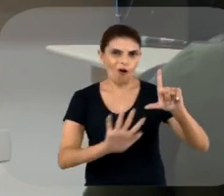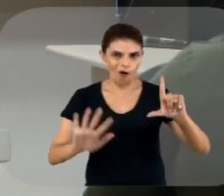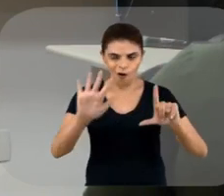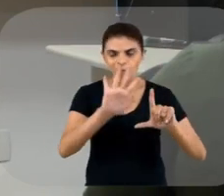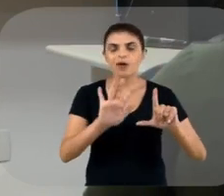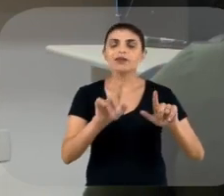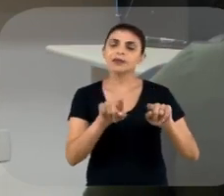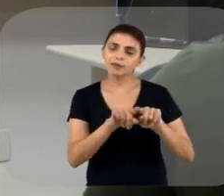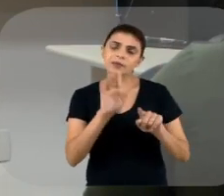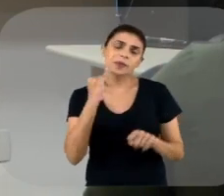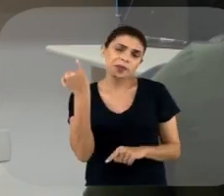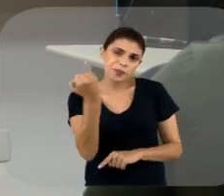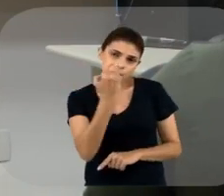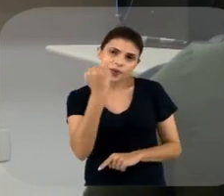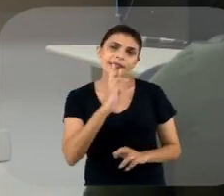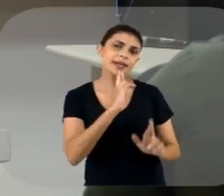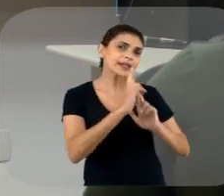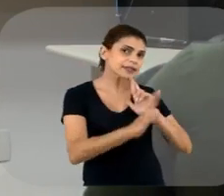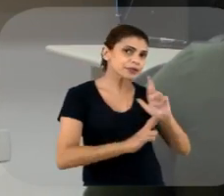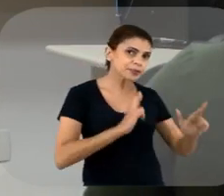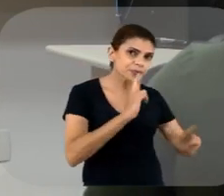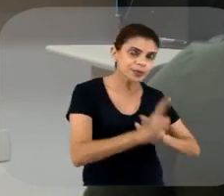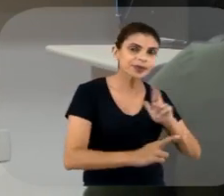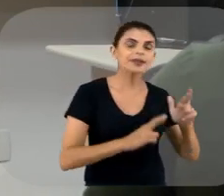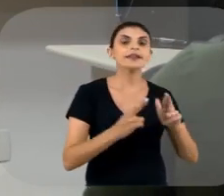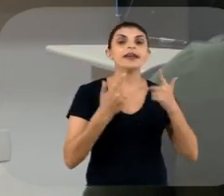importantes são ali, né,